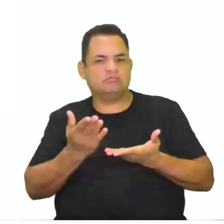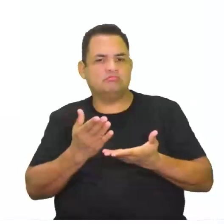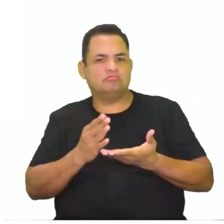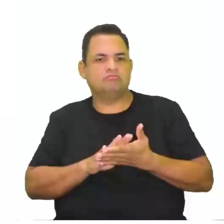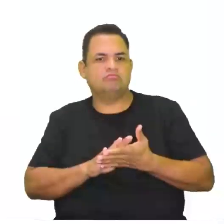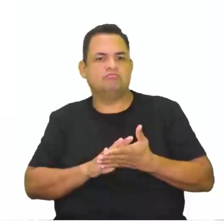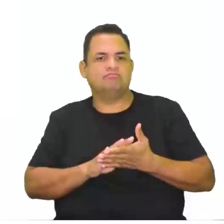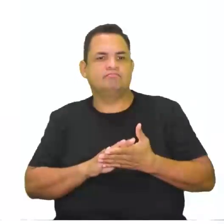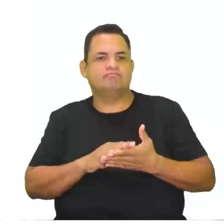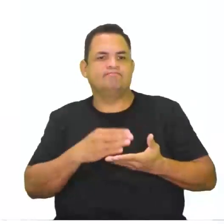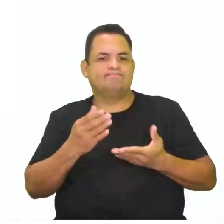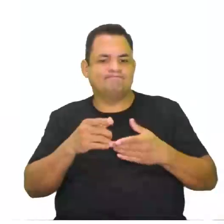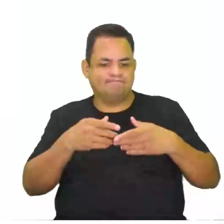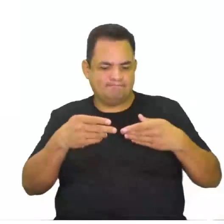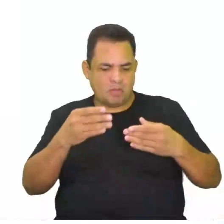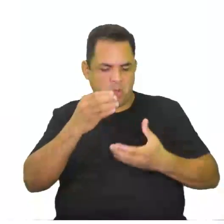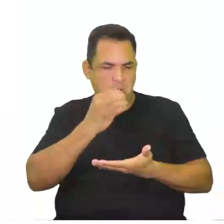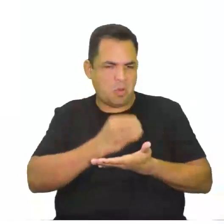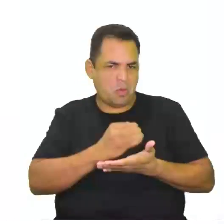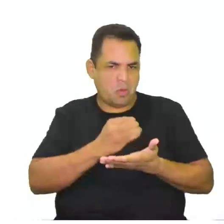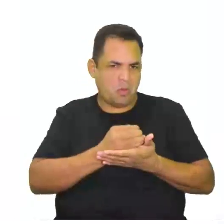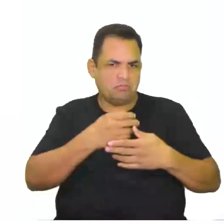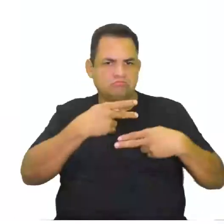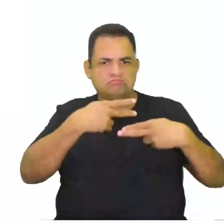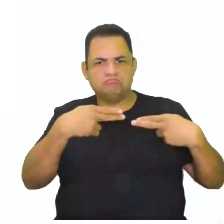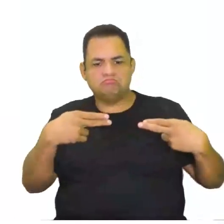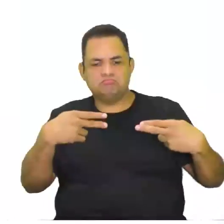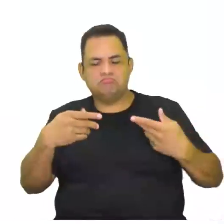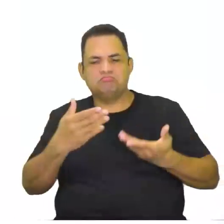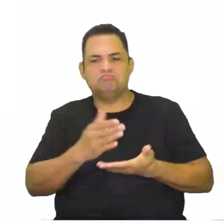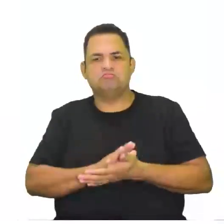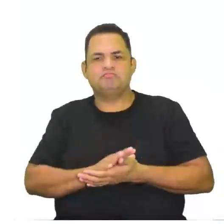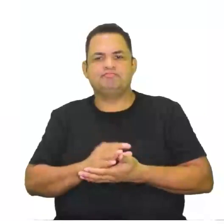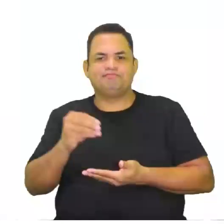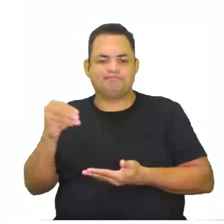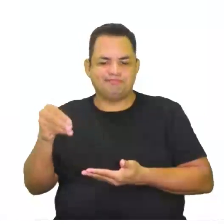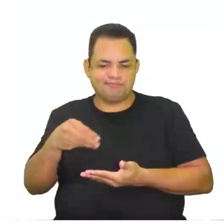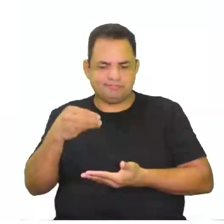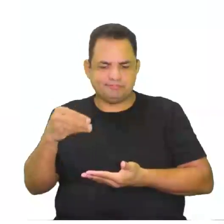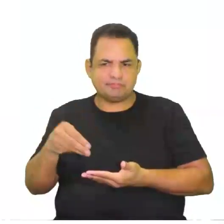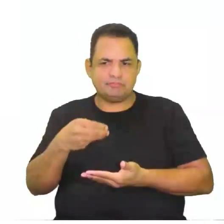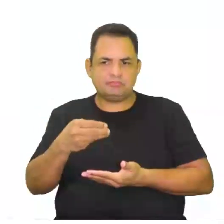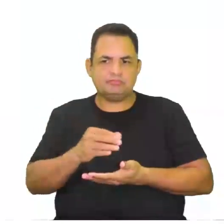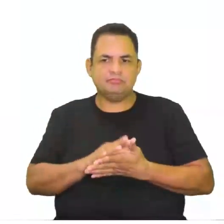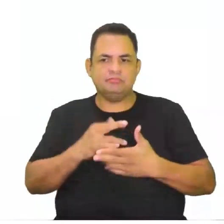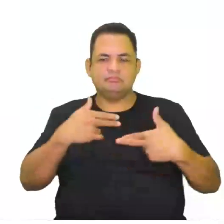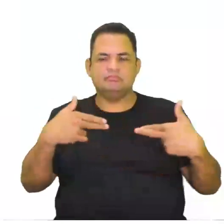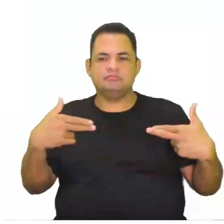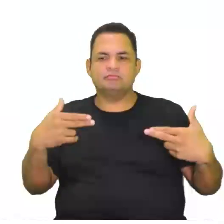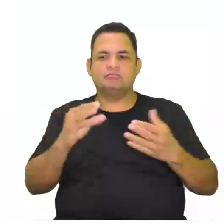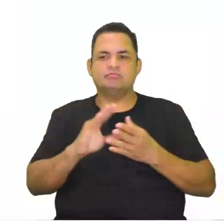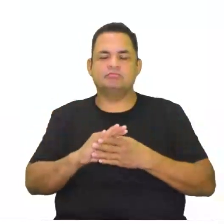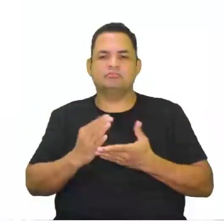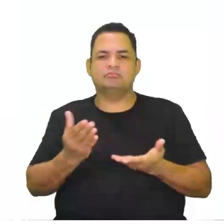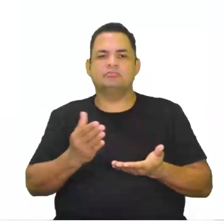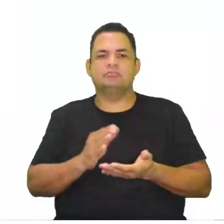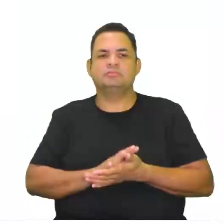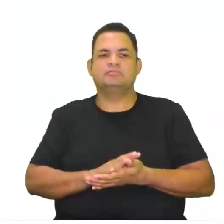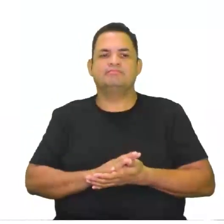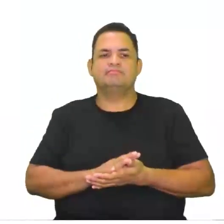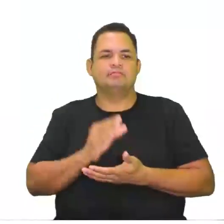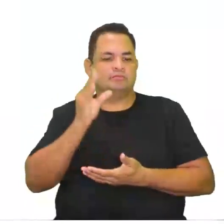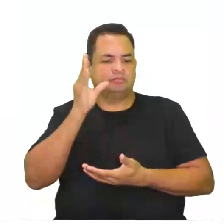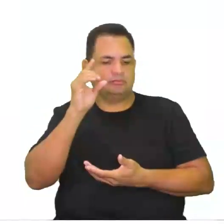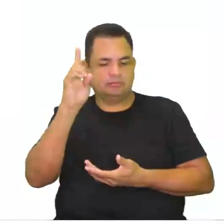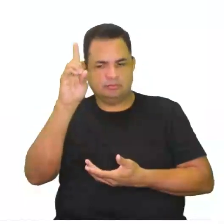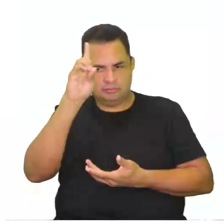descartáveis, pratos, copos, talheres. O interessante, pessoal, no nosso dia a dia,